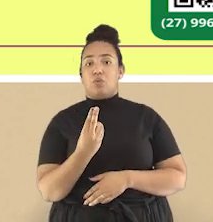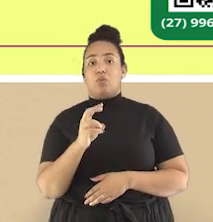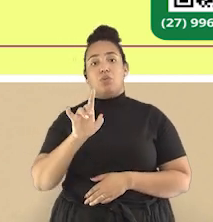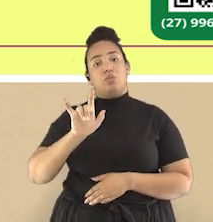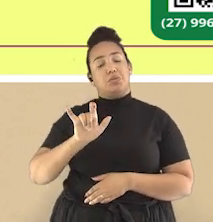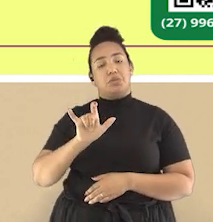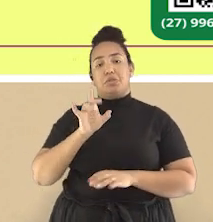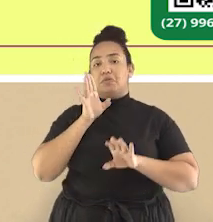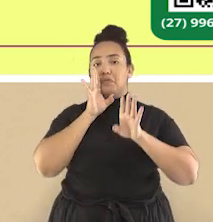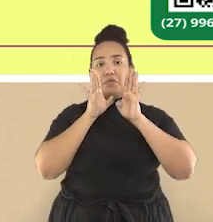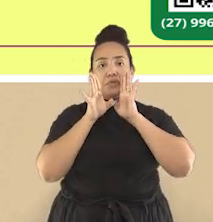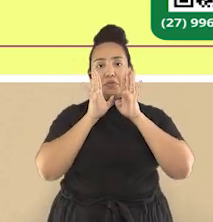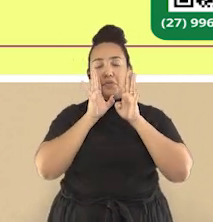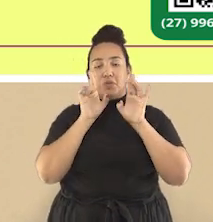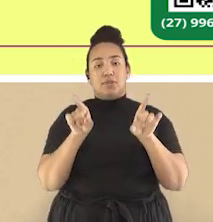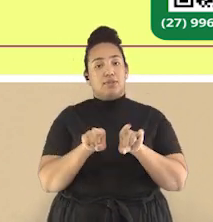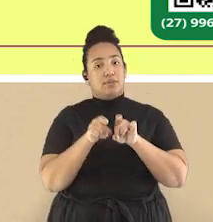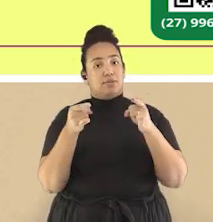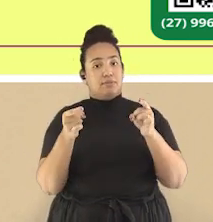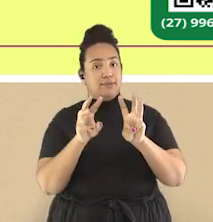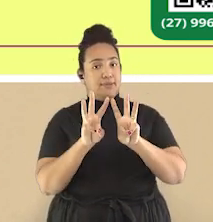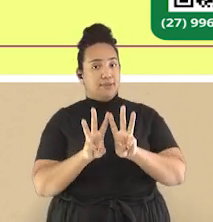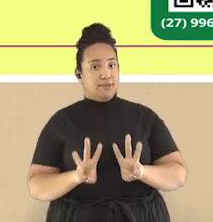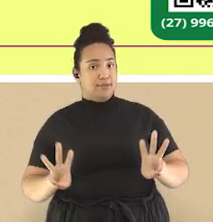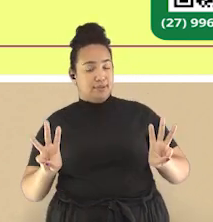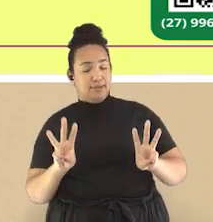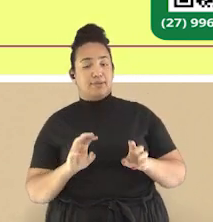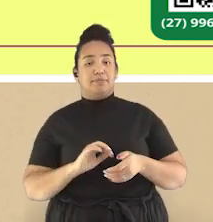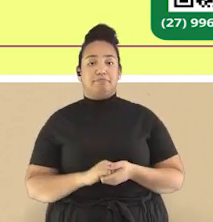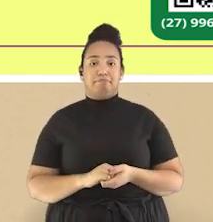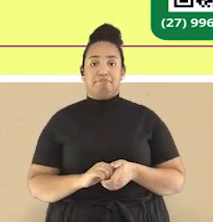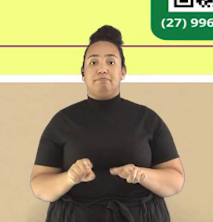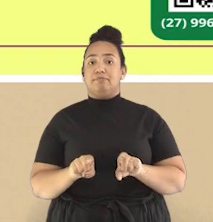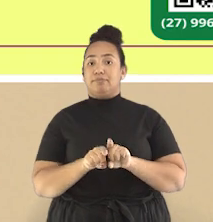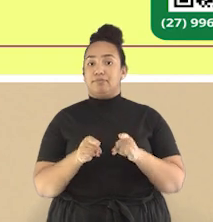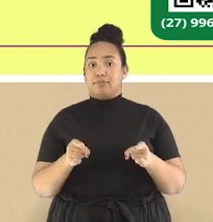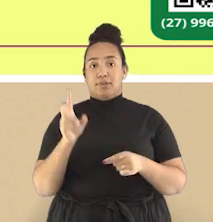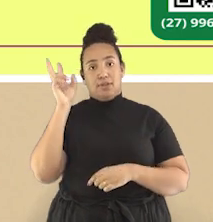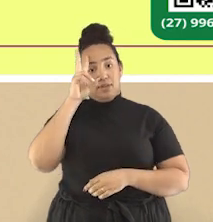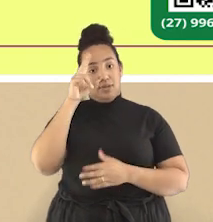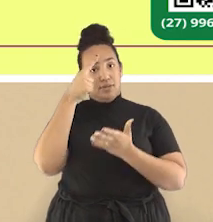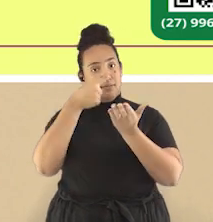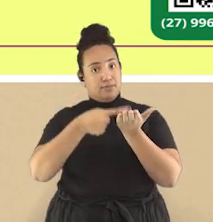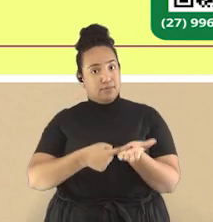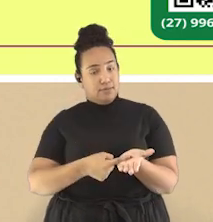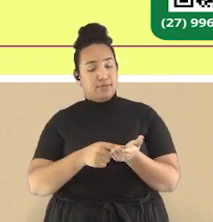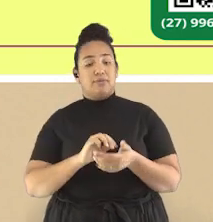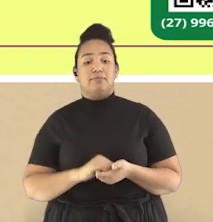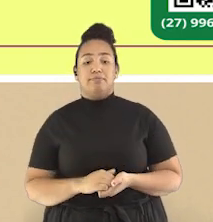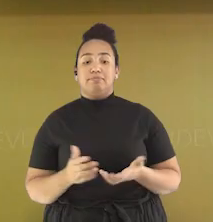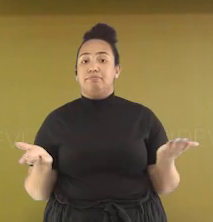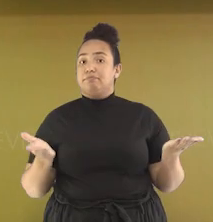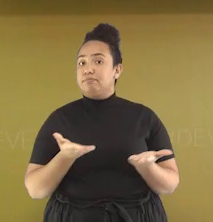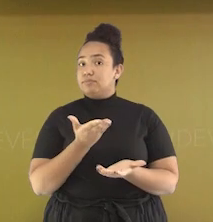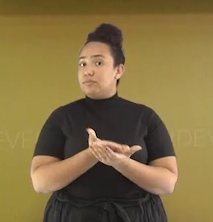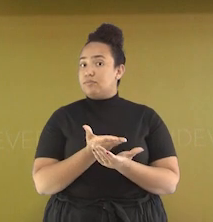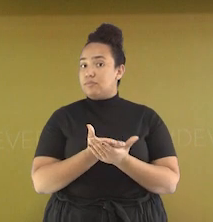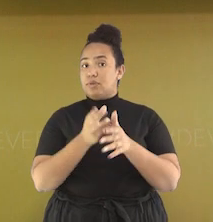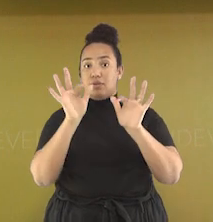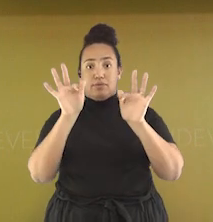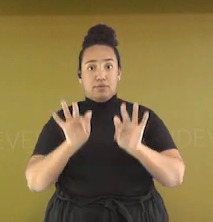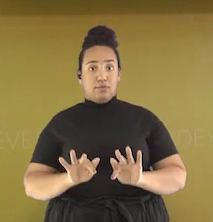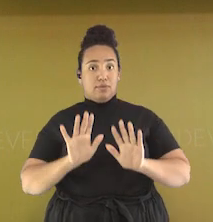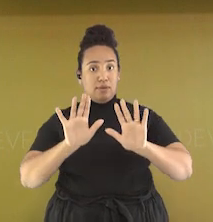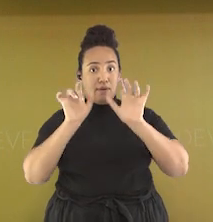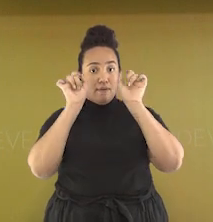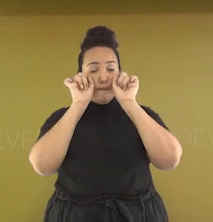996610143, ou no Instagram, ou Facebook, ou no nosso site. E não esqueça de nos marcar. Nossa aula chegou